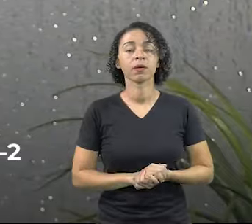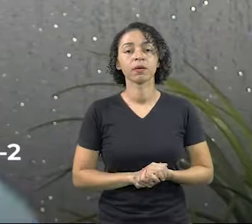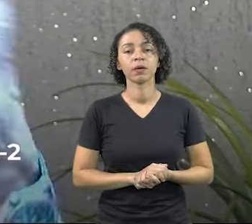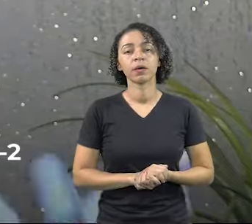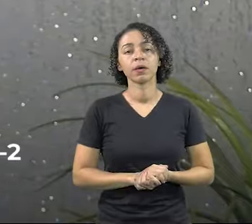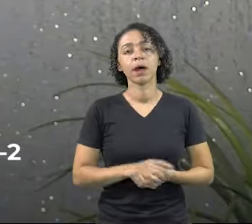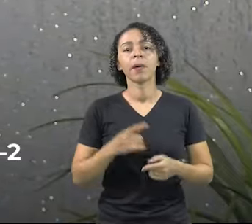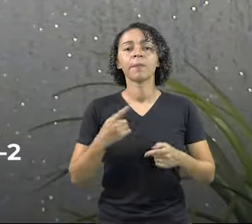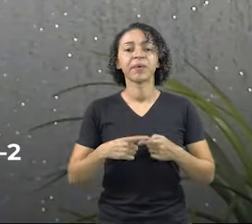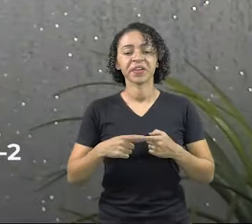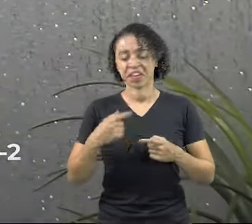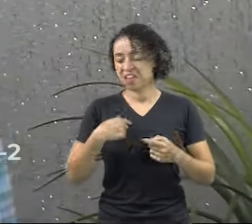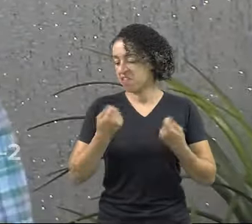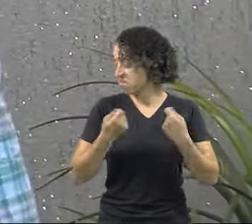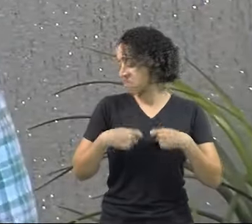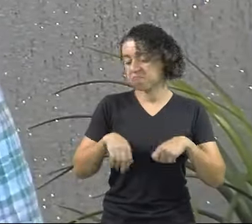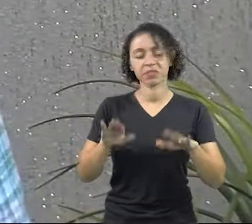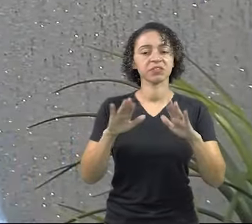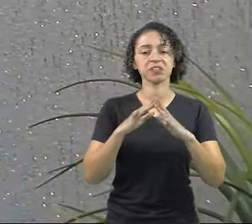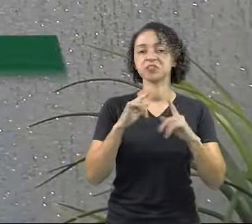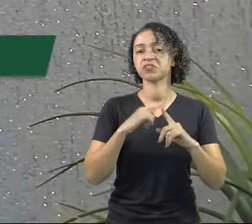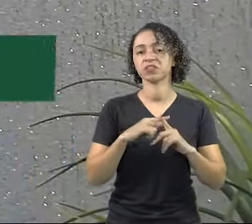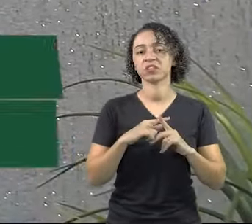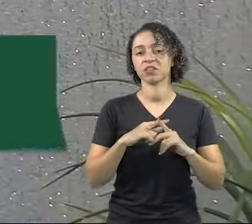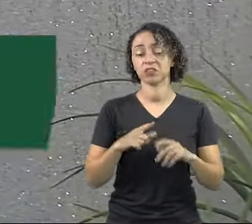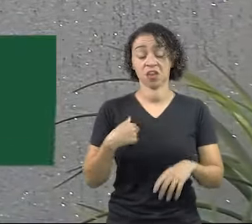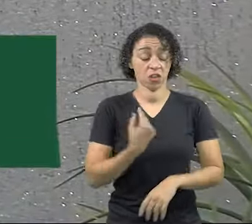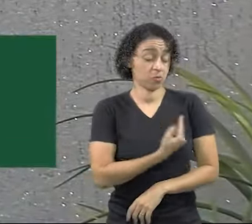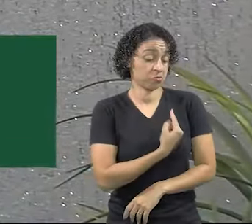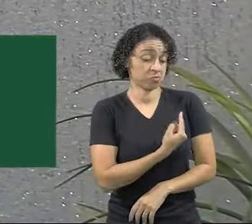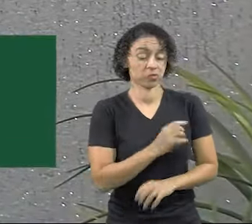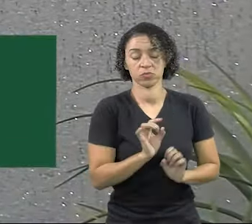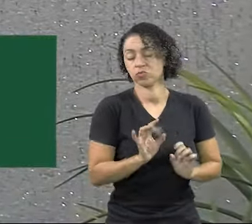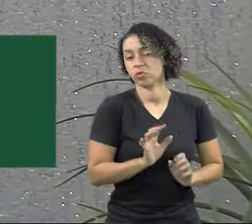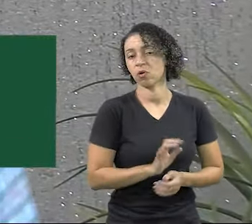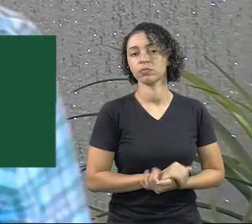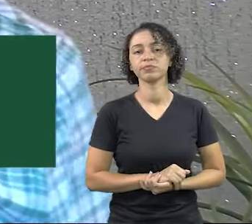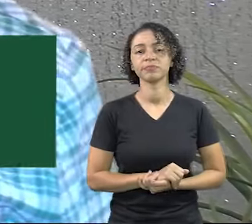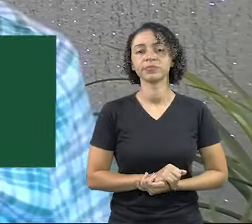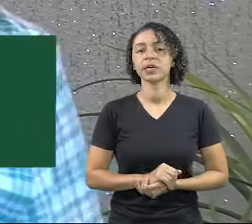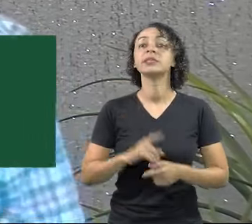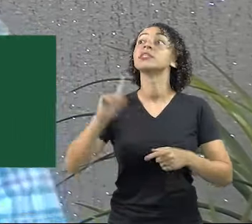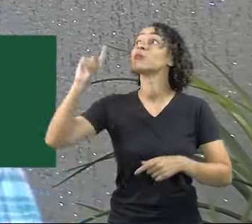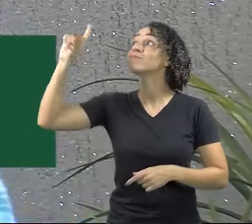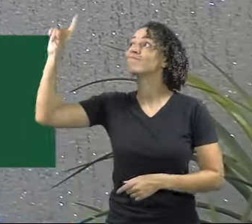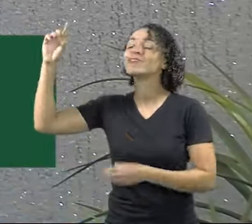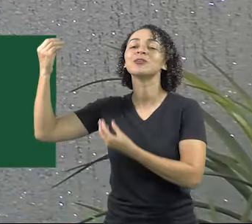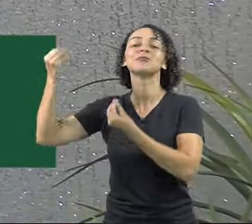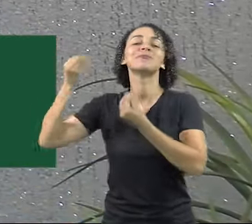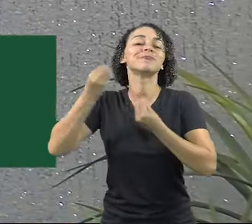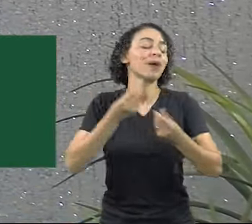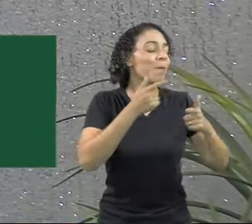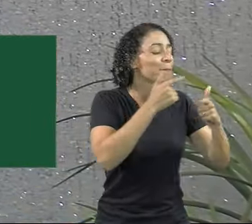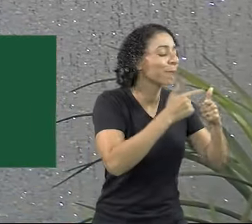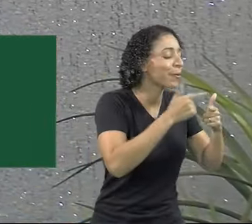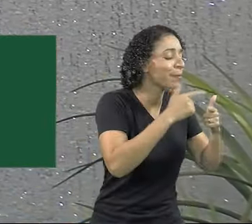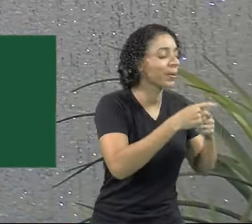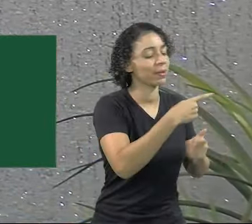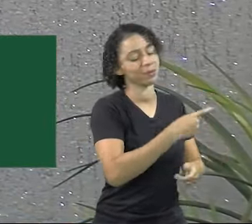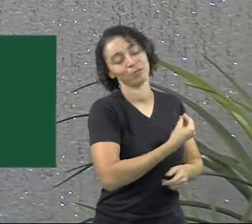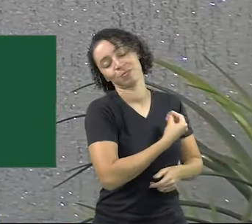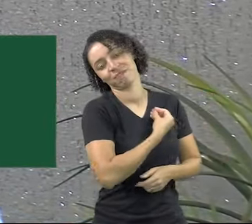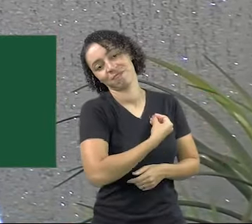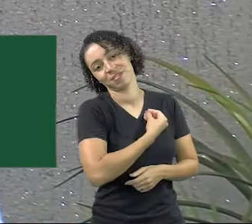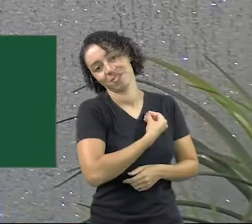né Então por quê Ah não preciso de igreja é autossuficiência então muitas vezes deus é obrigado a colocar um espinho